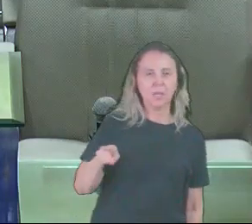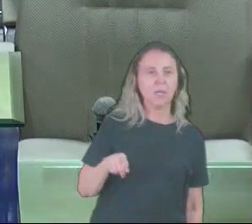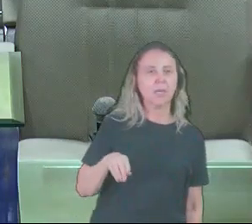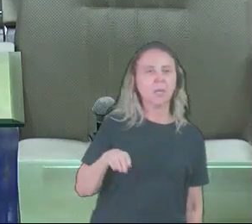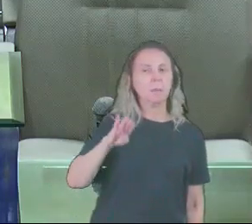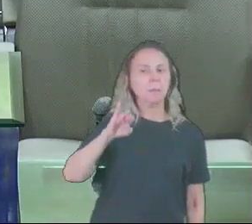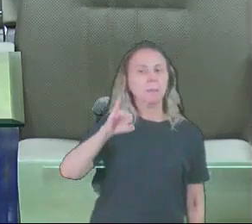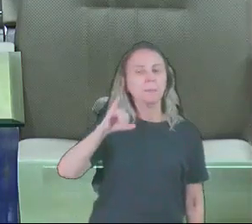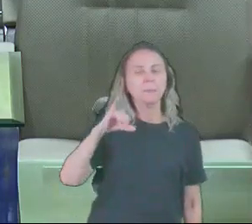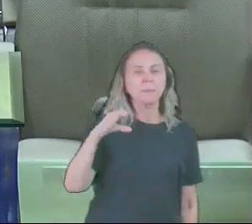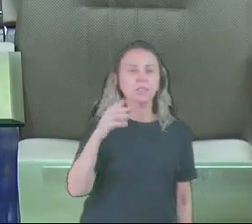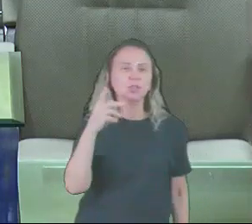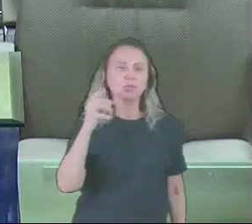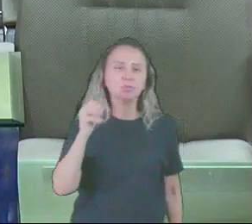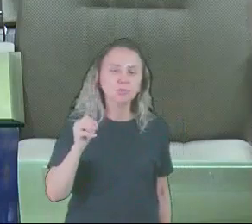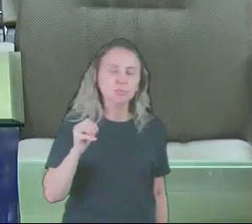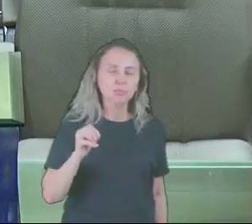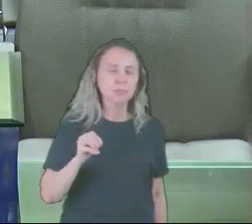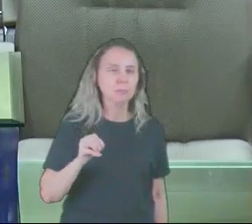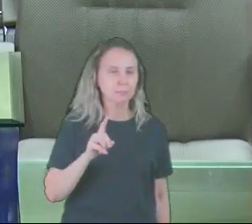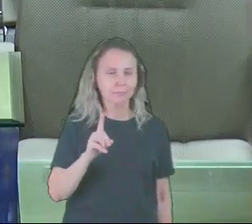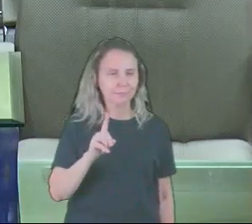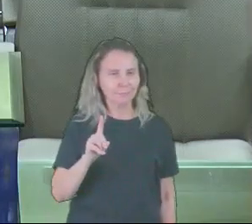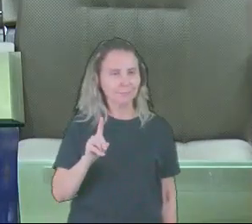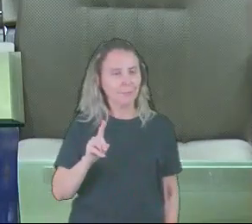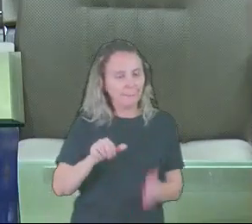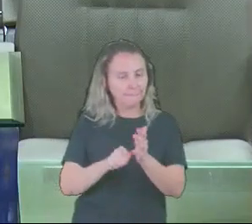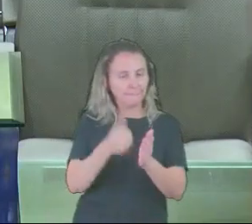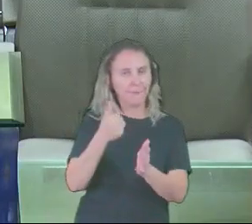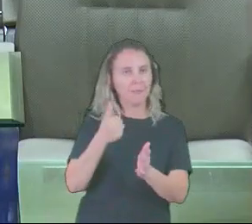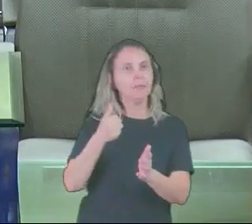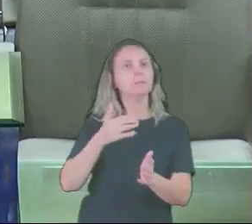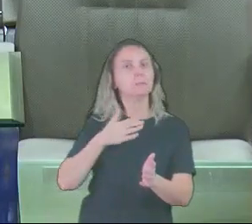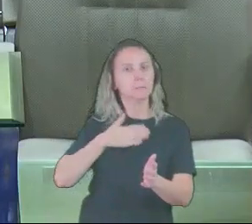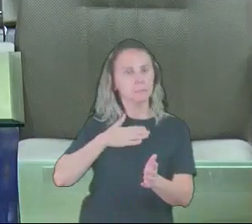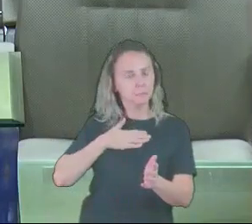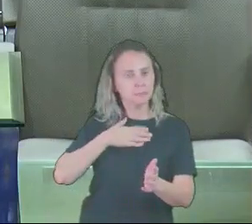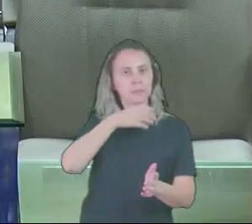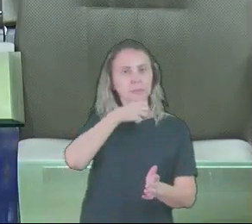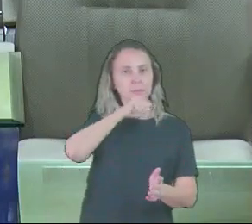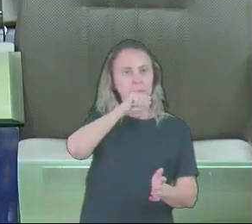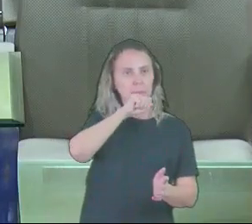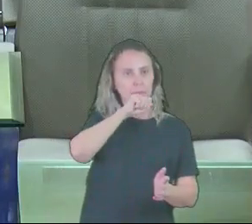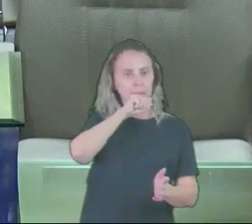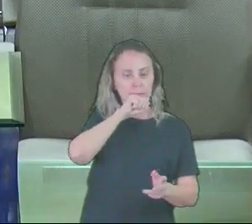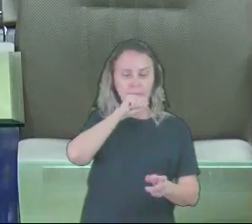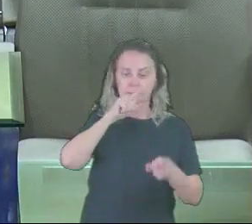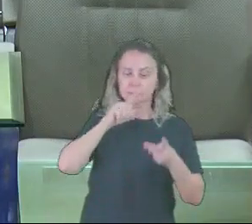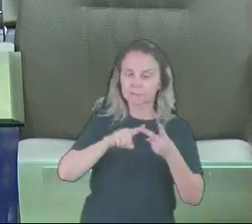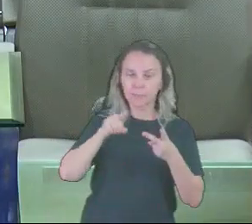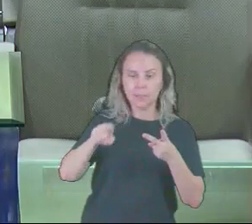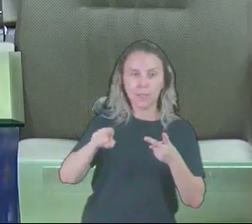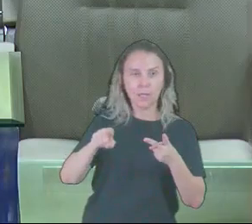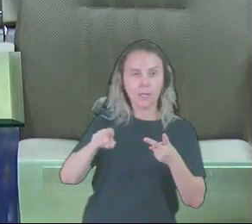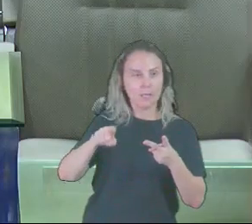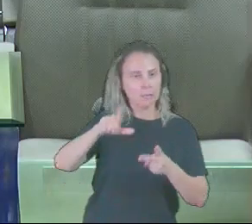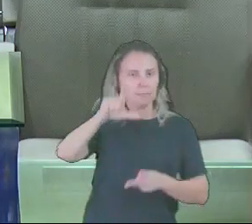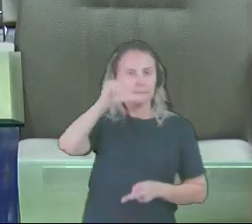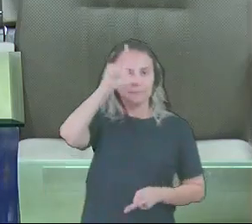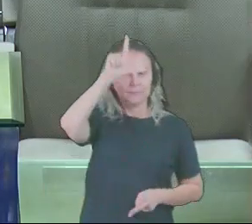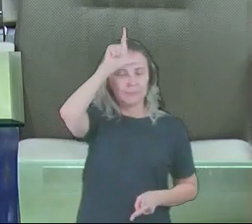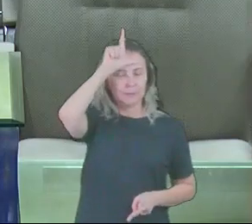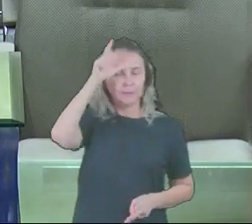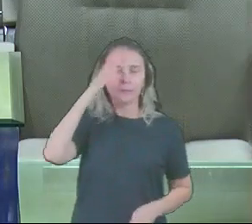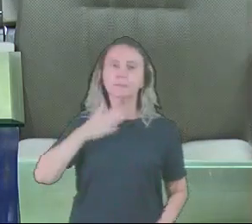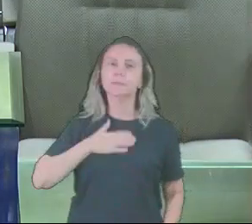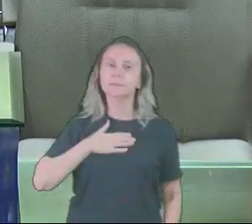nunca primeiro que ele é meu pai segundo que ele é uma autoridade sobre a minha vida e